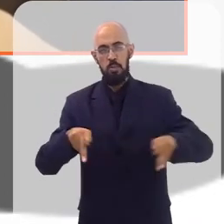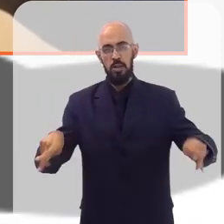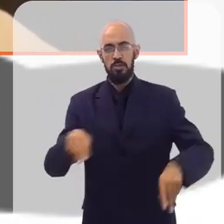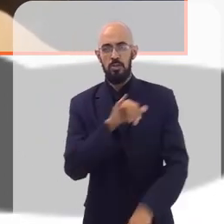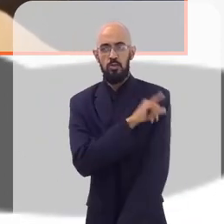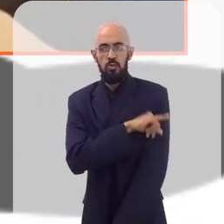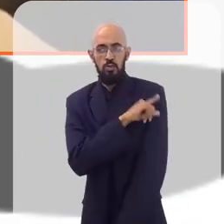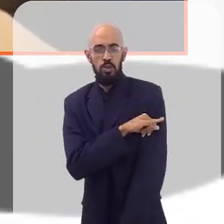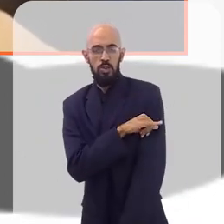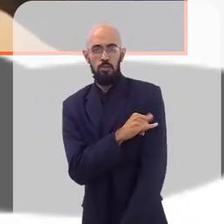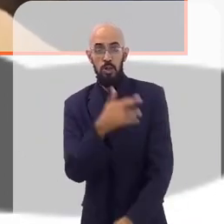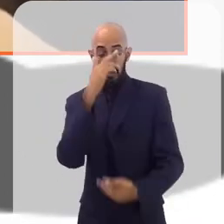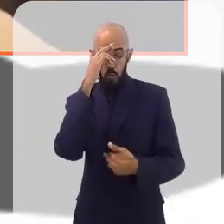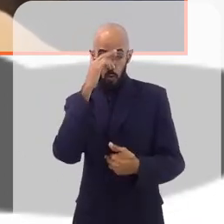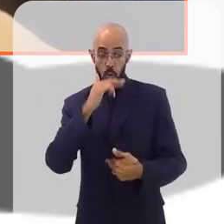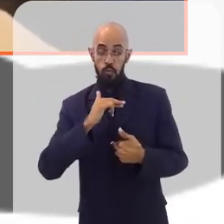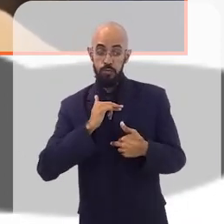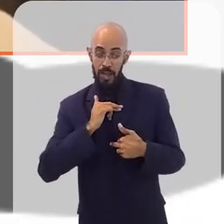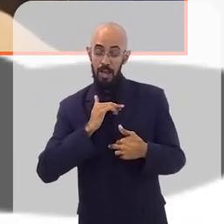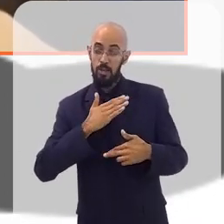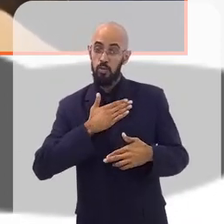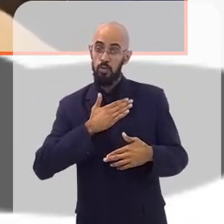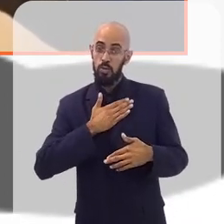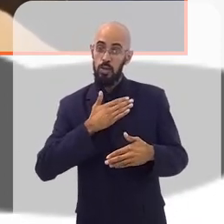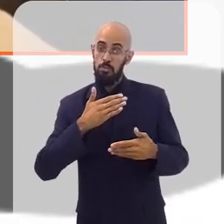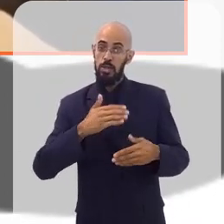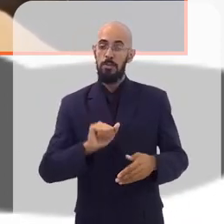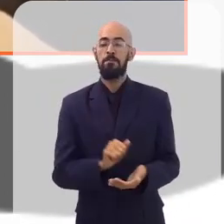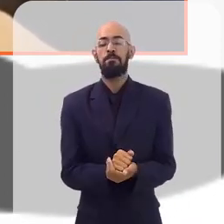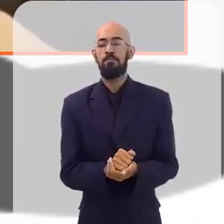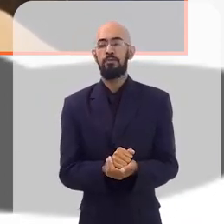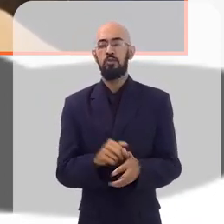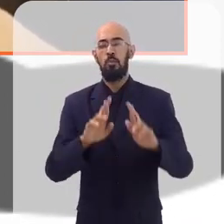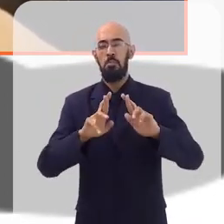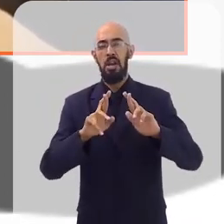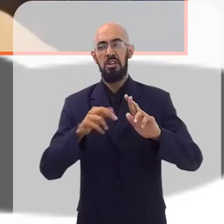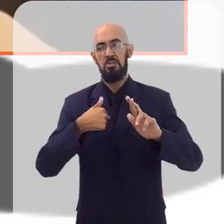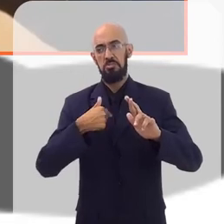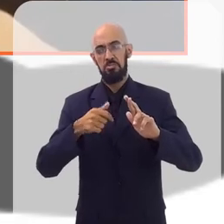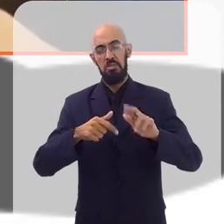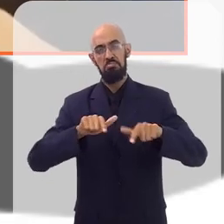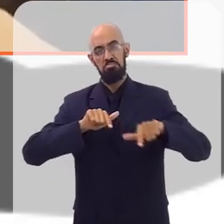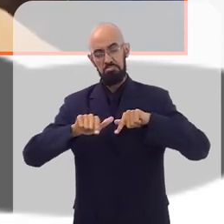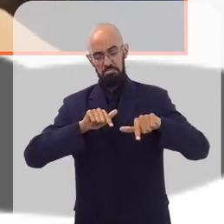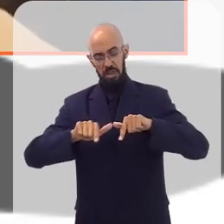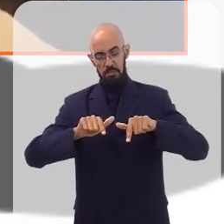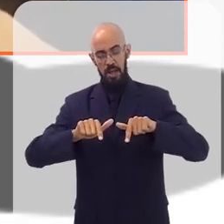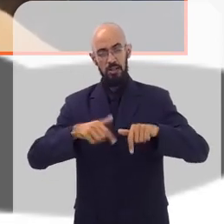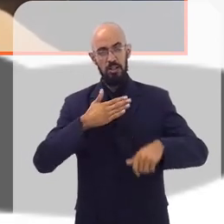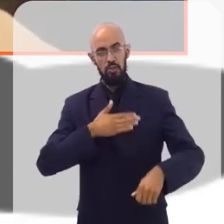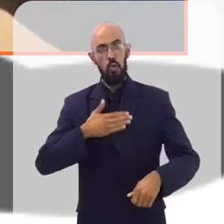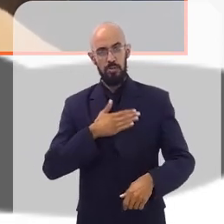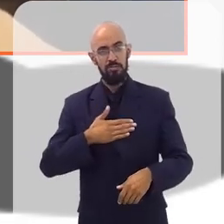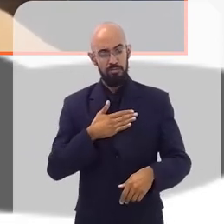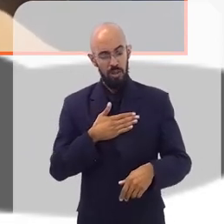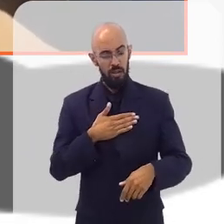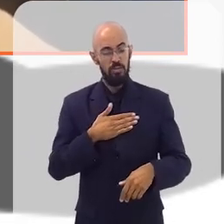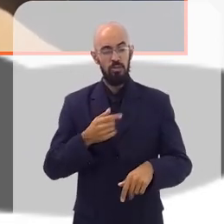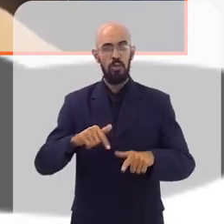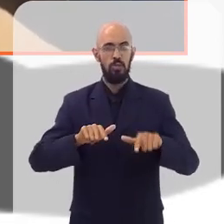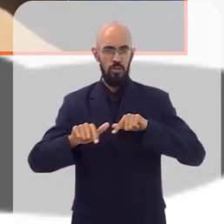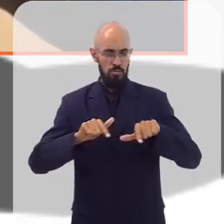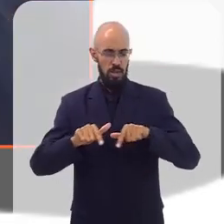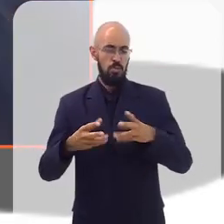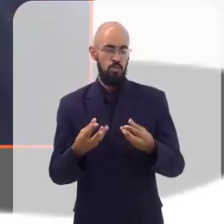de Janeiro por ter me elegi do deputado eu espero que o esteja correspondendo Tem trabalhado muito